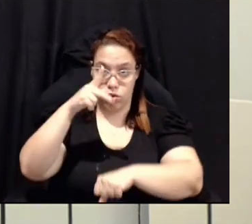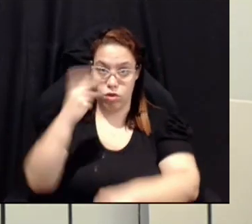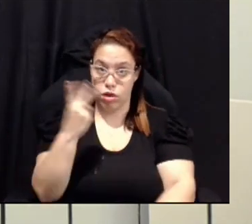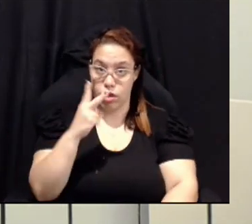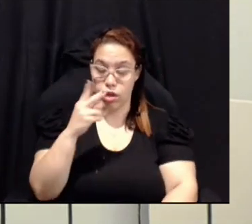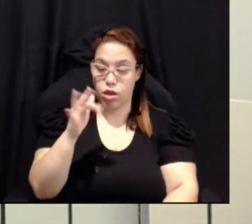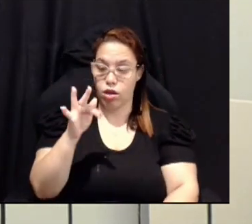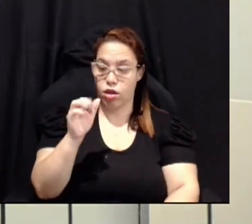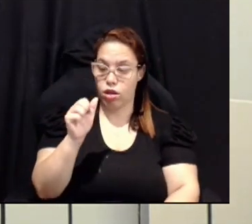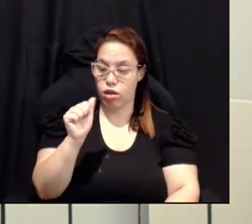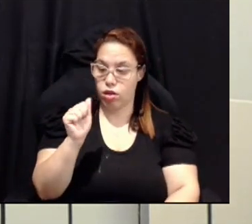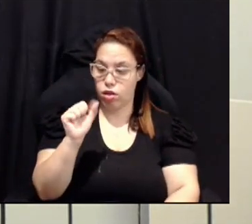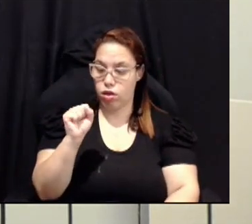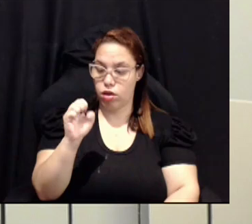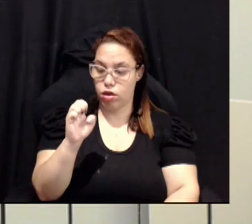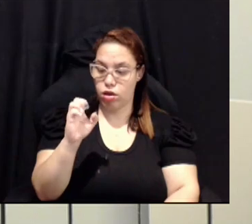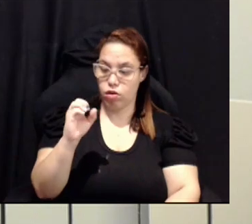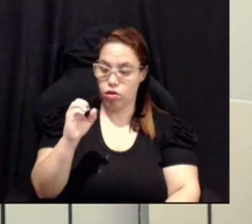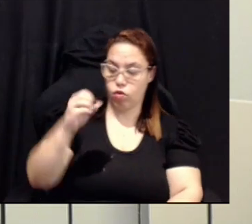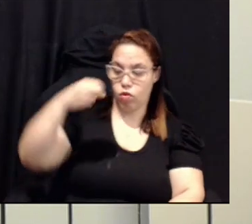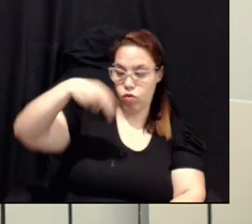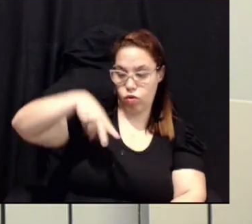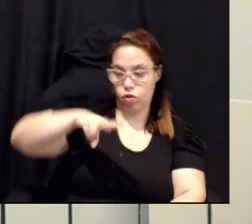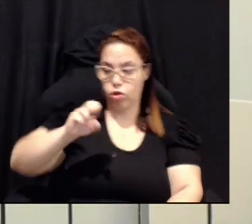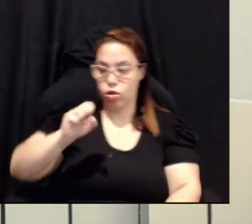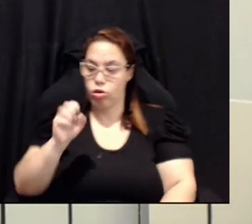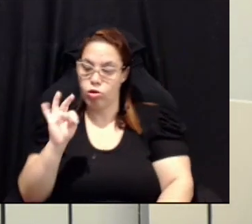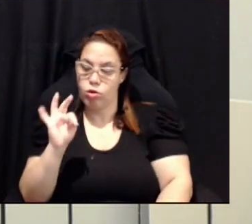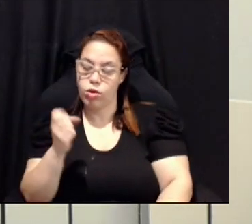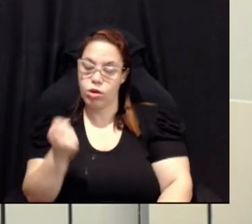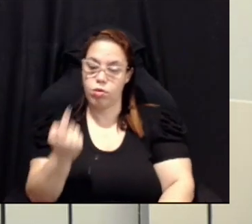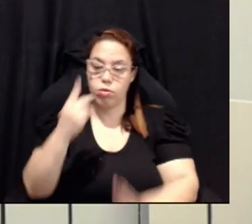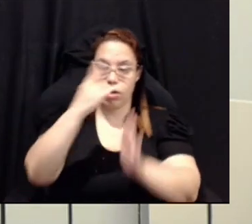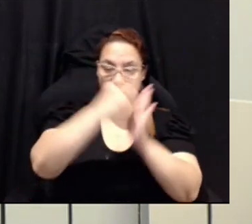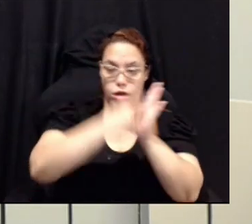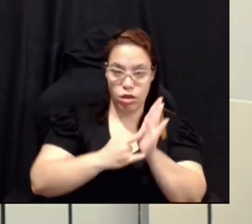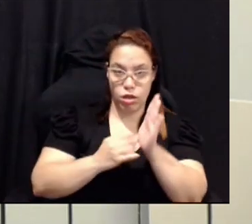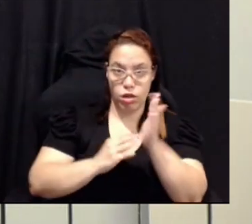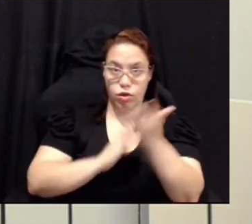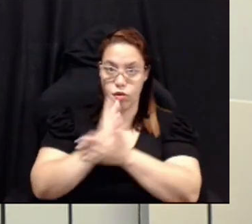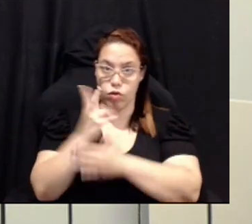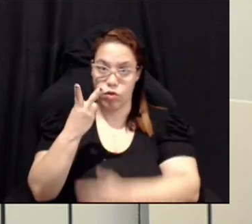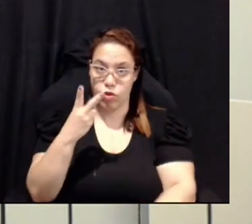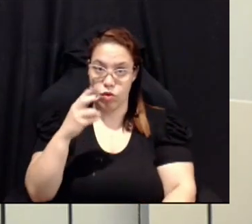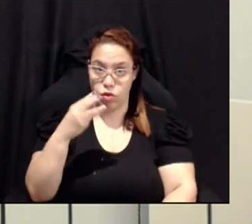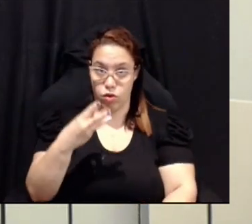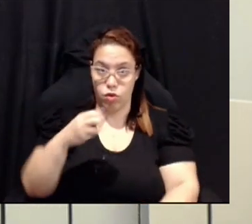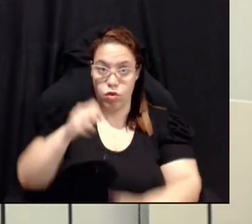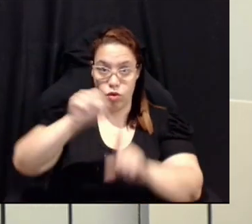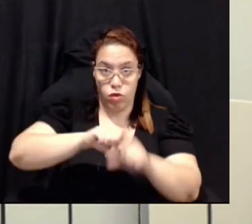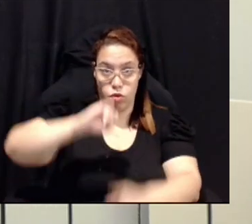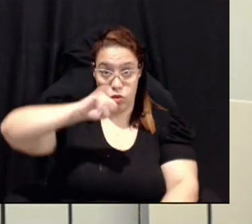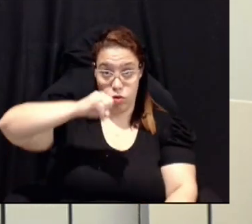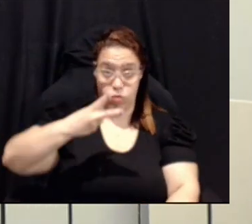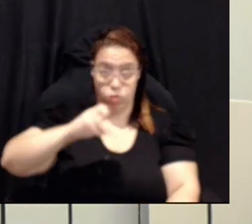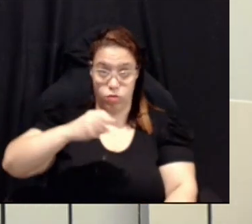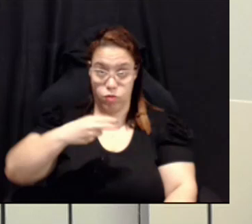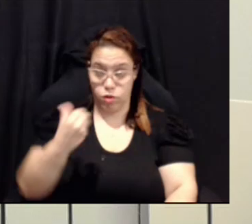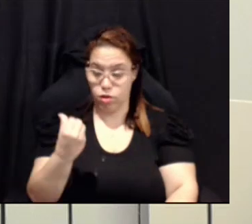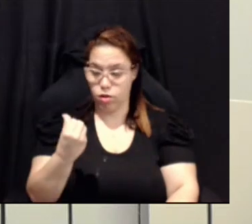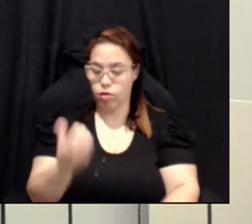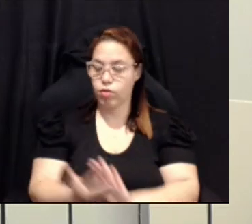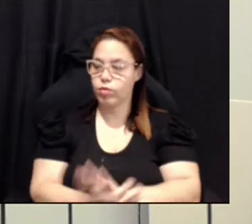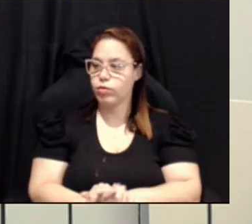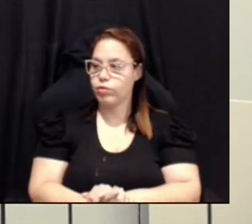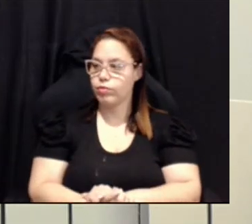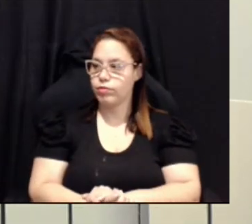A Convest vai divulgar a primeira lista de aprovados no dia 23 de janeiro de 2026. E a